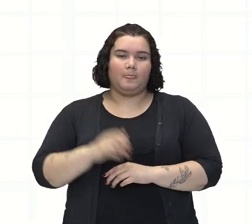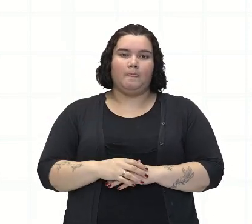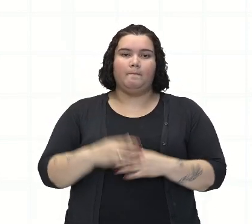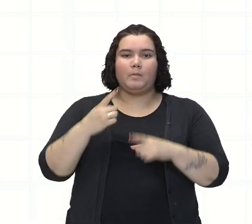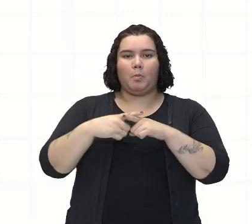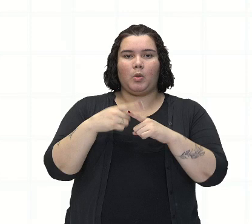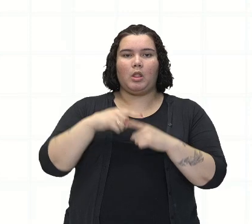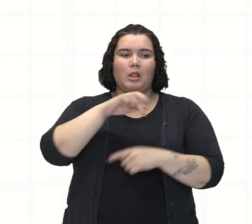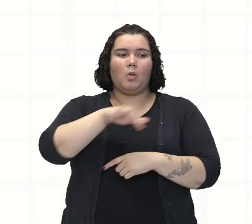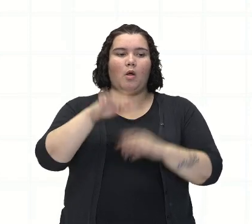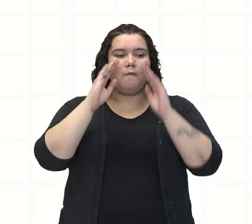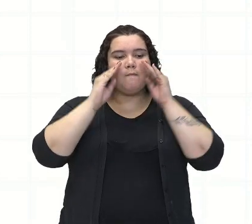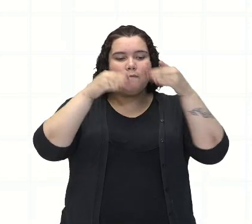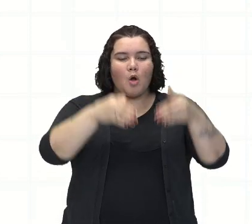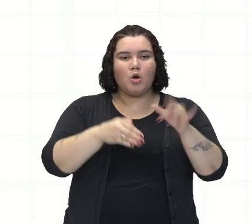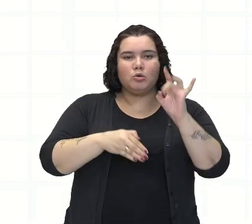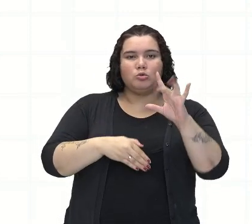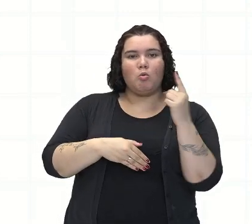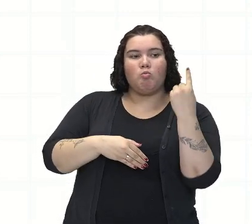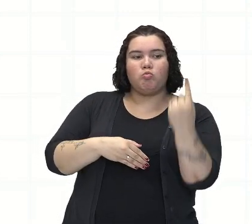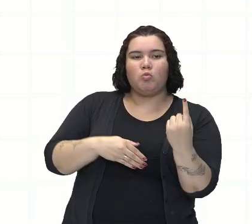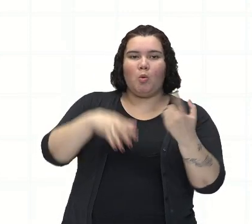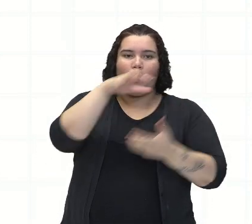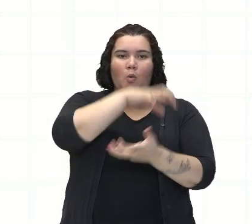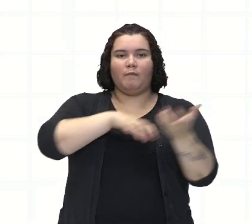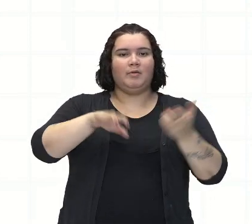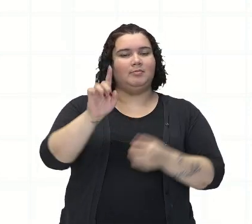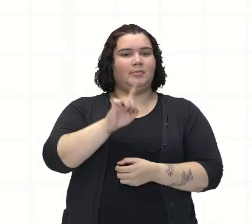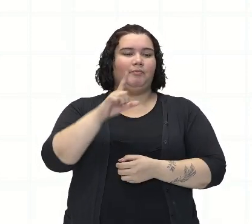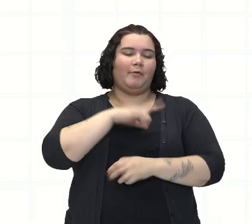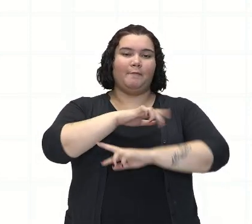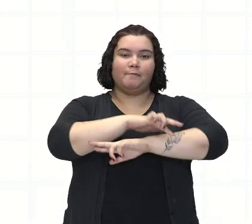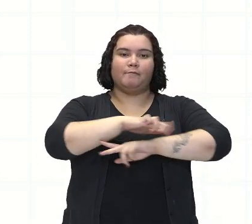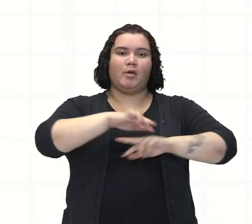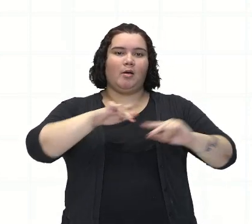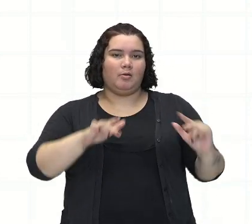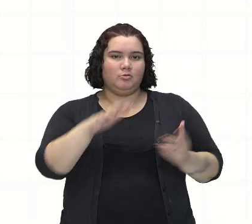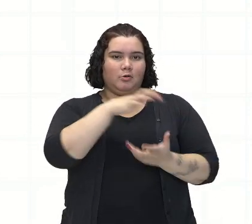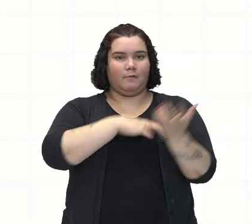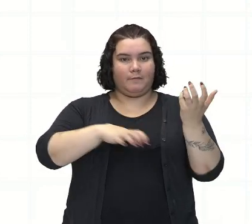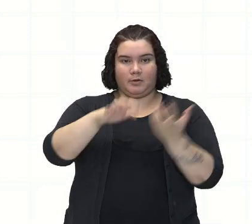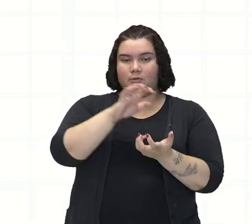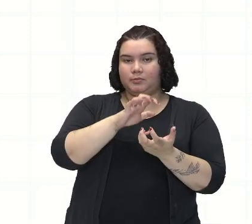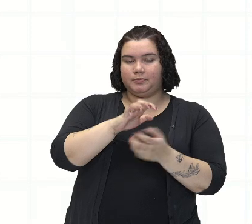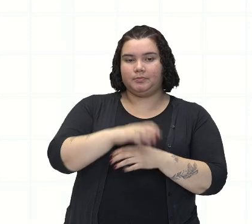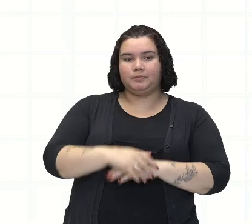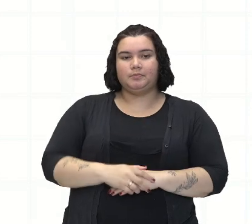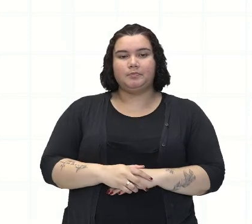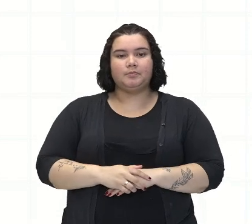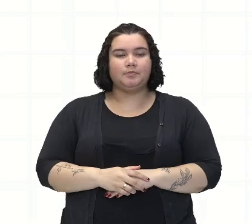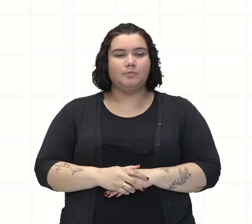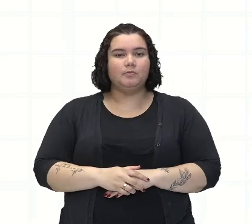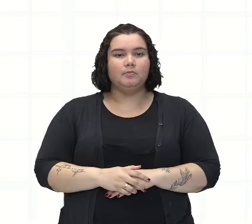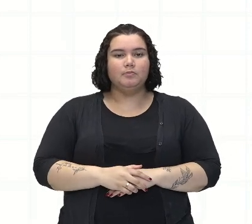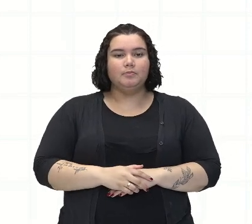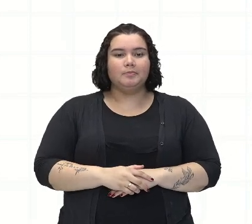foca só em um conflito, pode focar em vários conflitos. Já na próxima